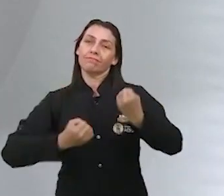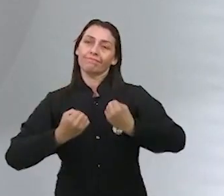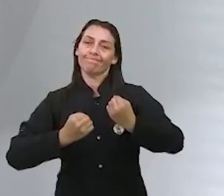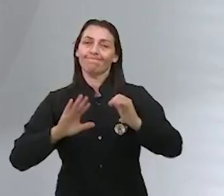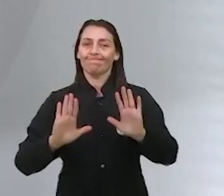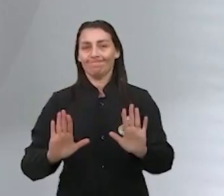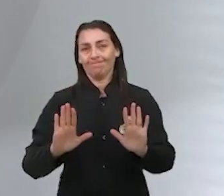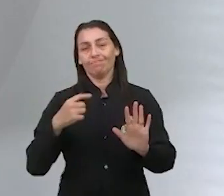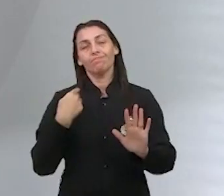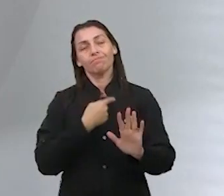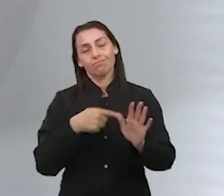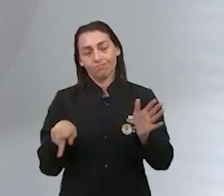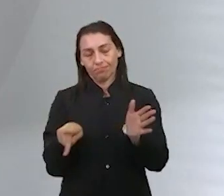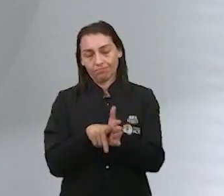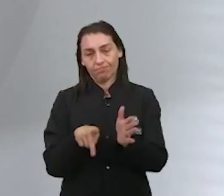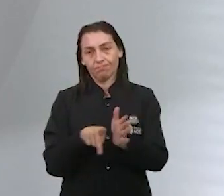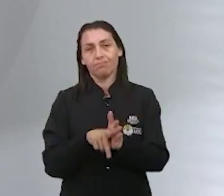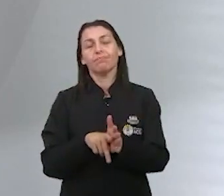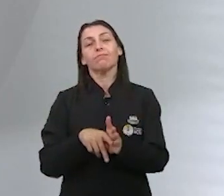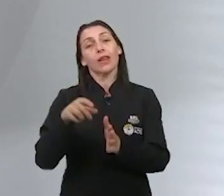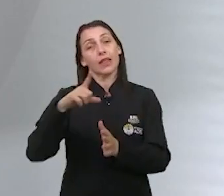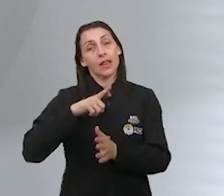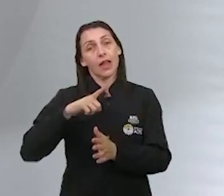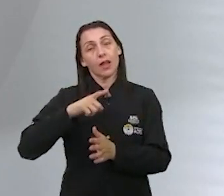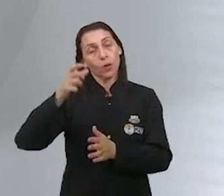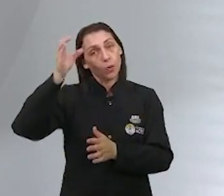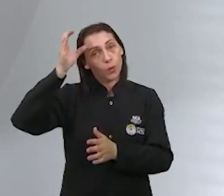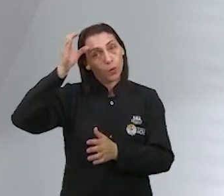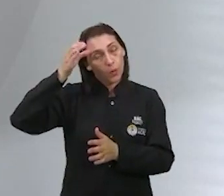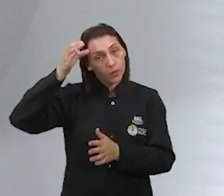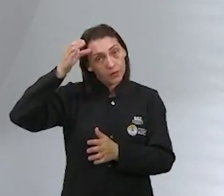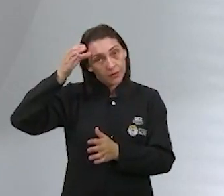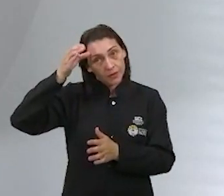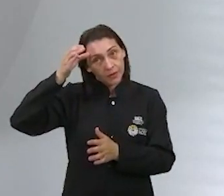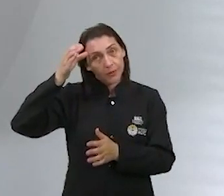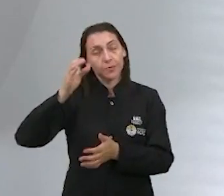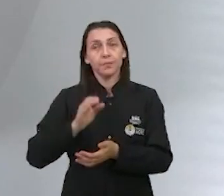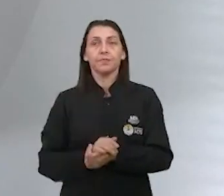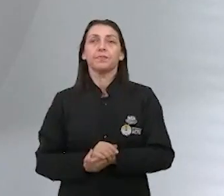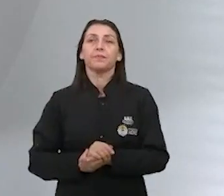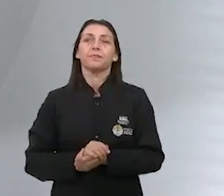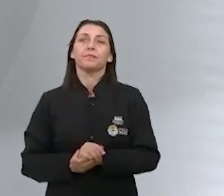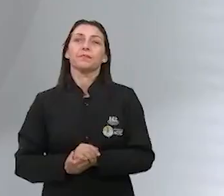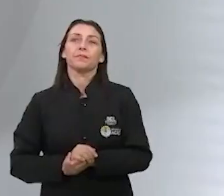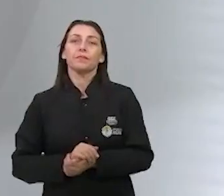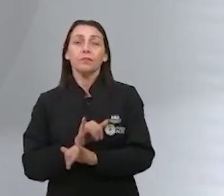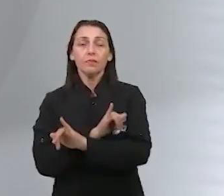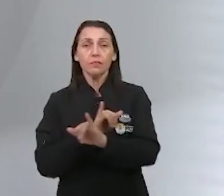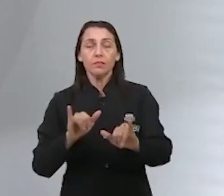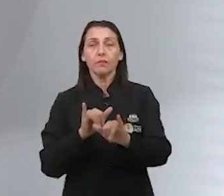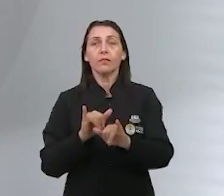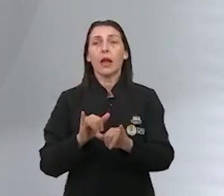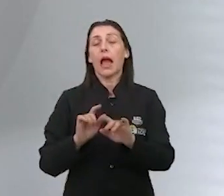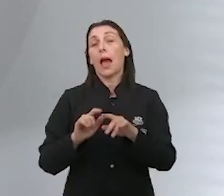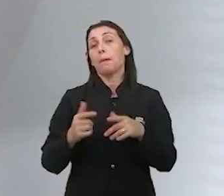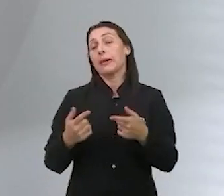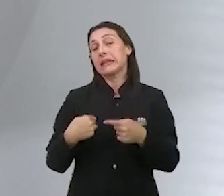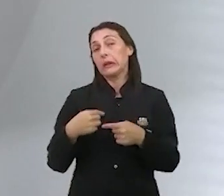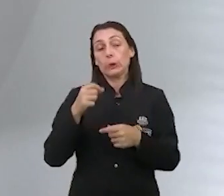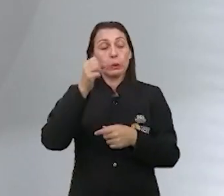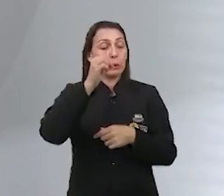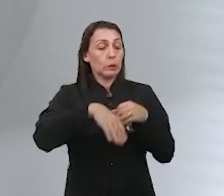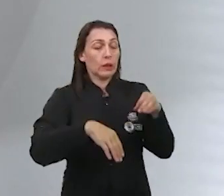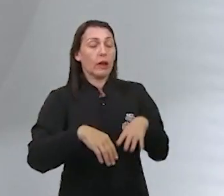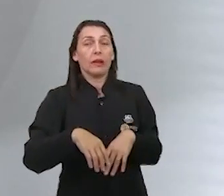E aí cabe a nós também ter essa consciência. Discursos horríveis que eu já ouvi, por exemplo, mas se eu não